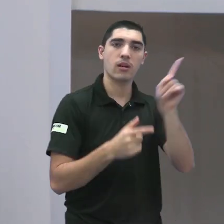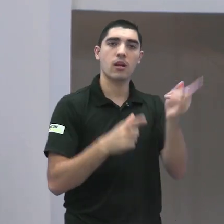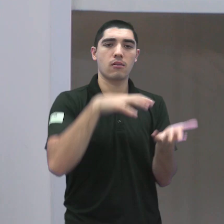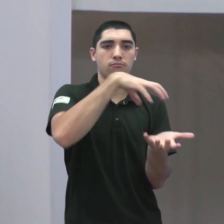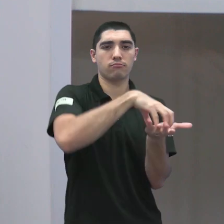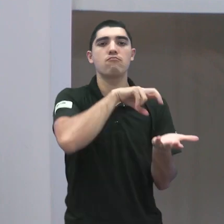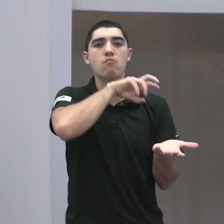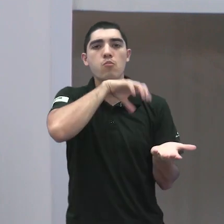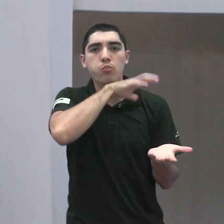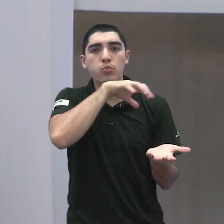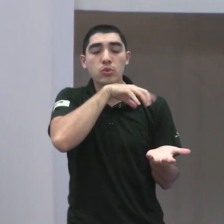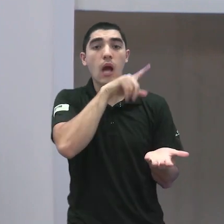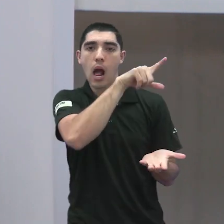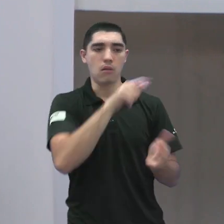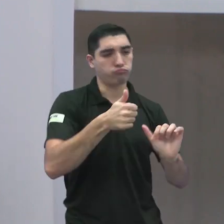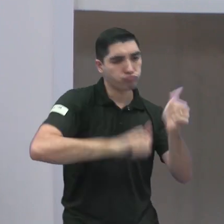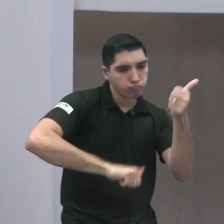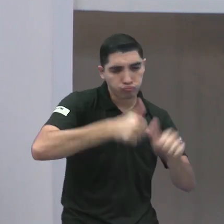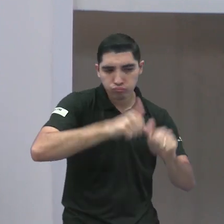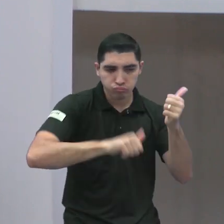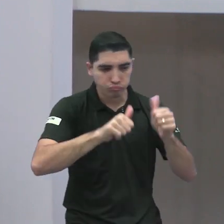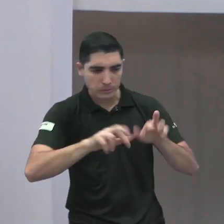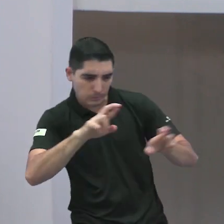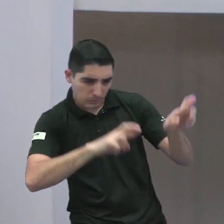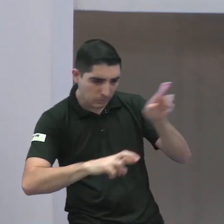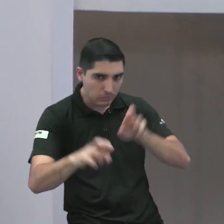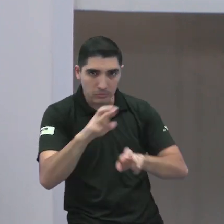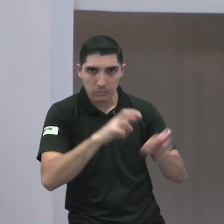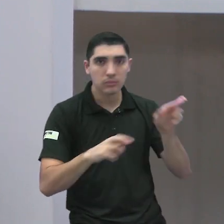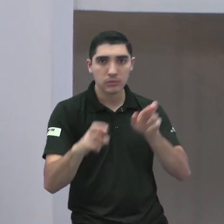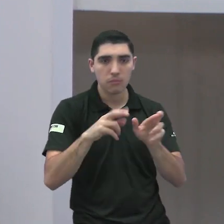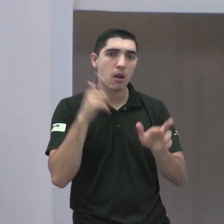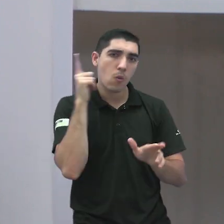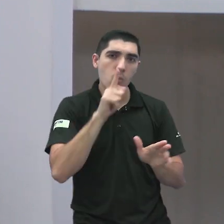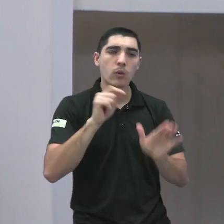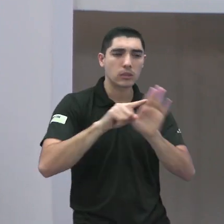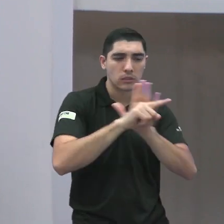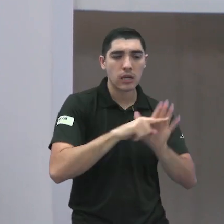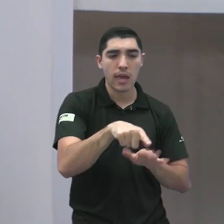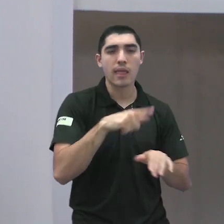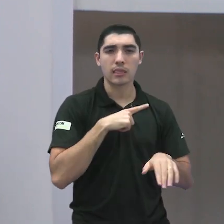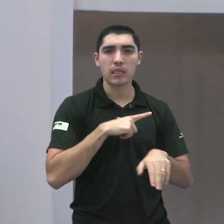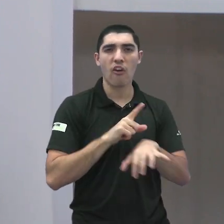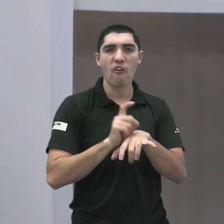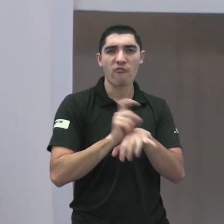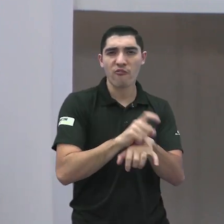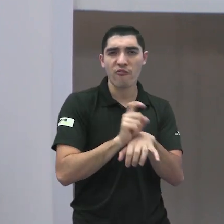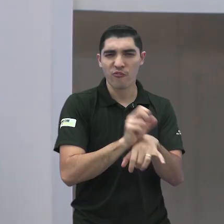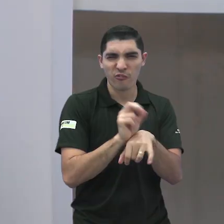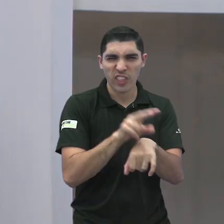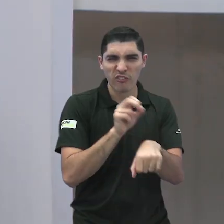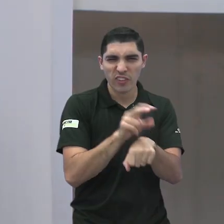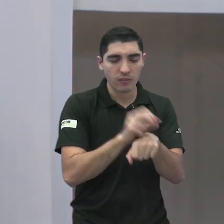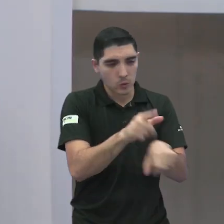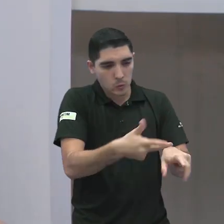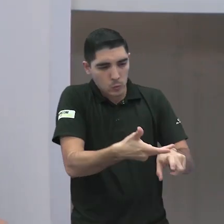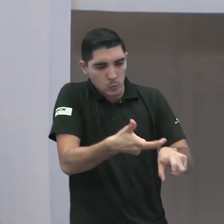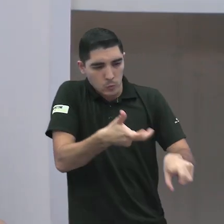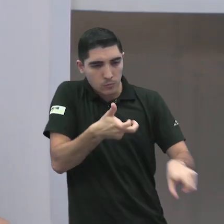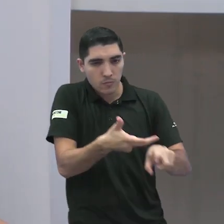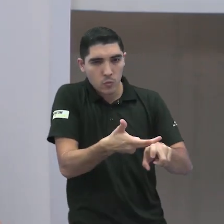Butantan. E lá é feito, eles entram na coleção dos animais que vão ser utilizados para extração do soro, extração do veneno,